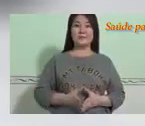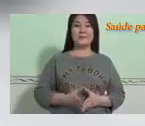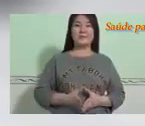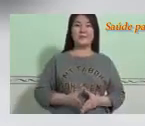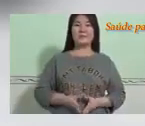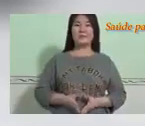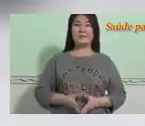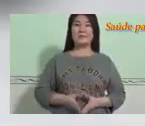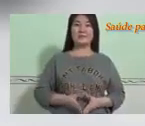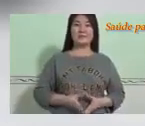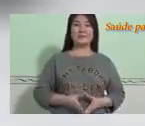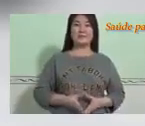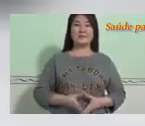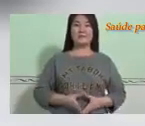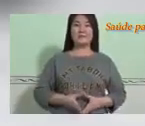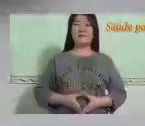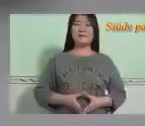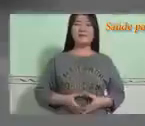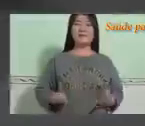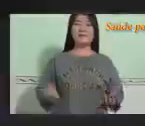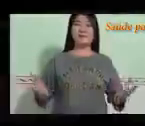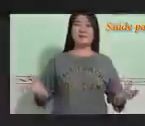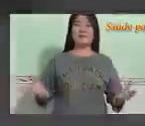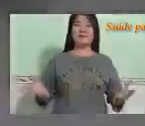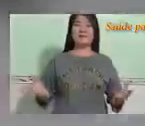MNOCLONALIGG1 humano, que inibe proteínas